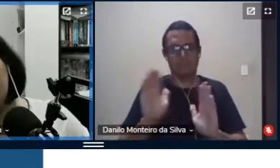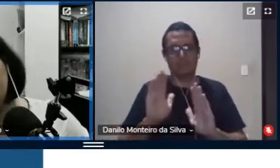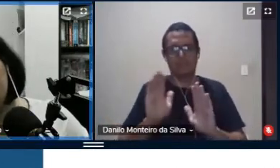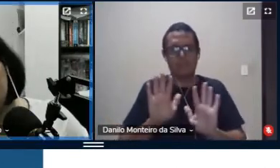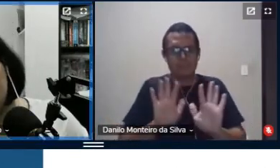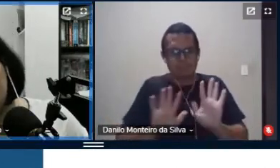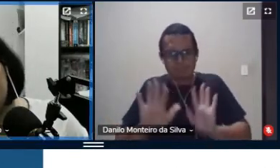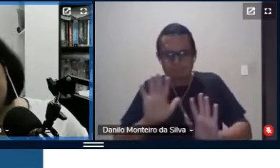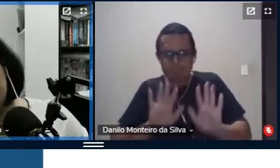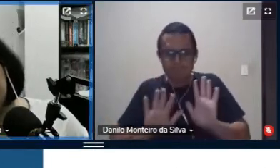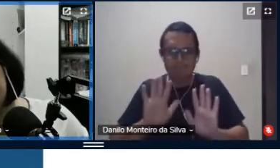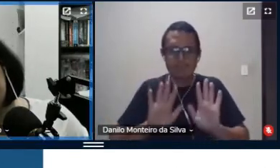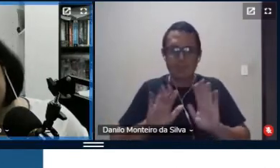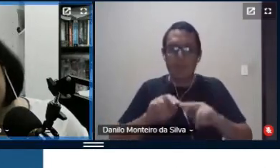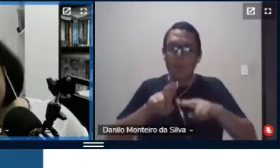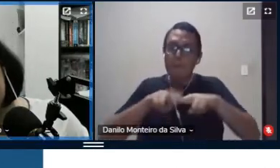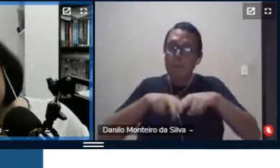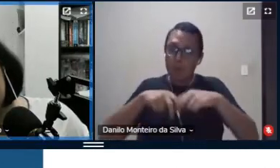ensaio não destrutivo.